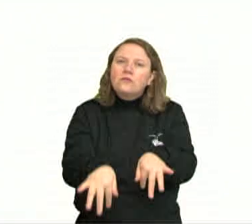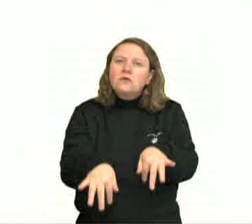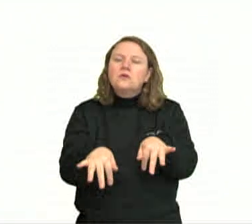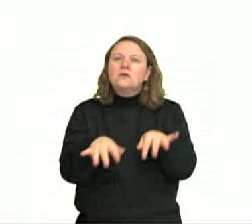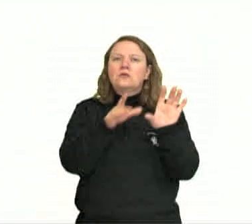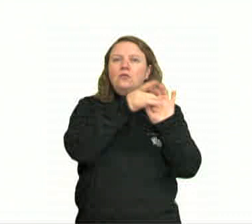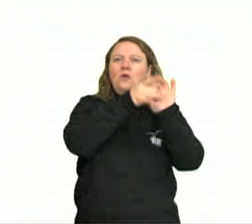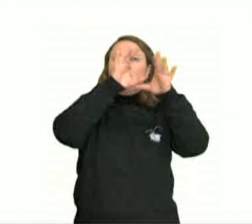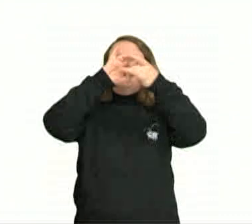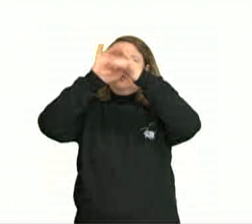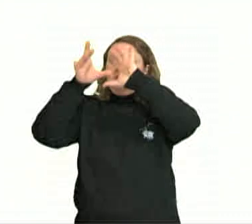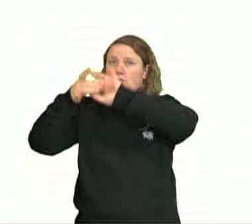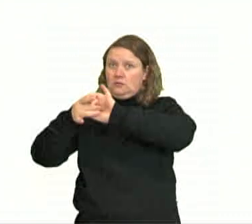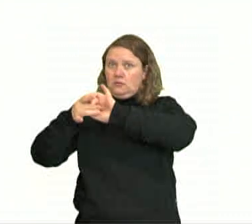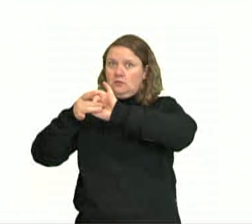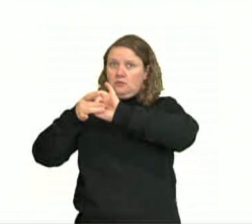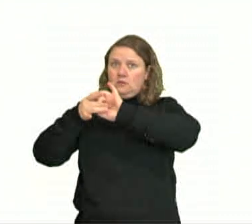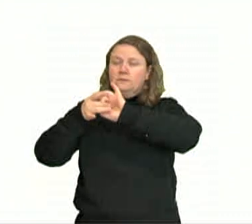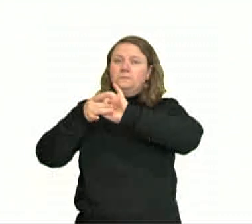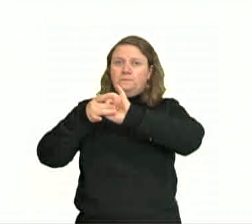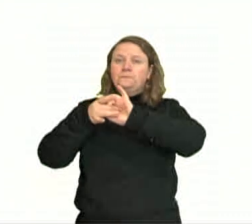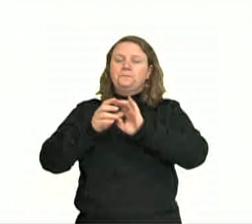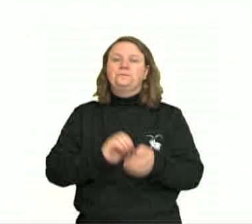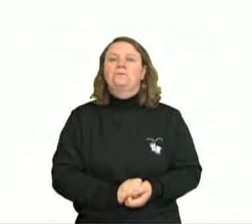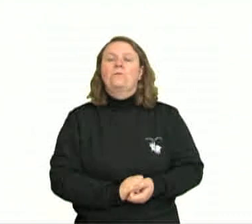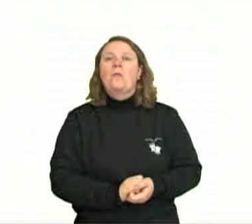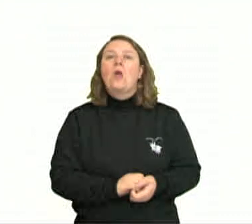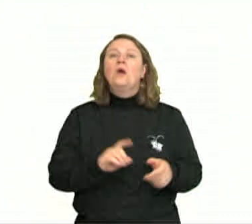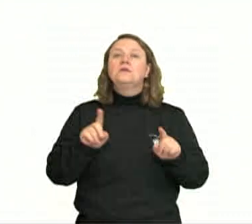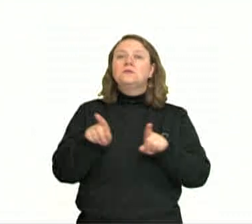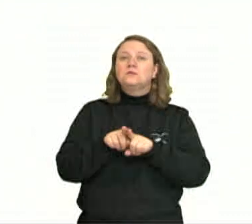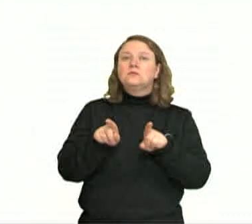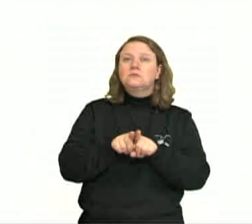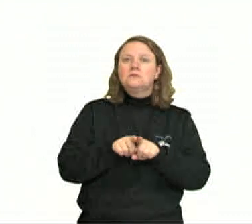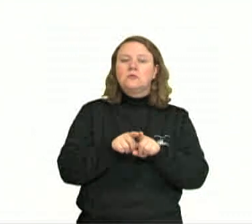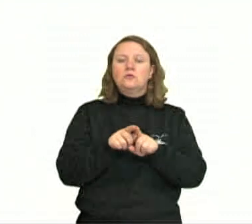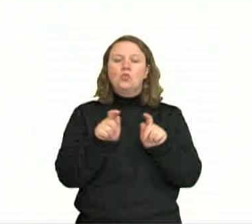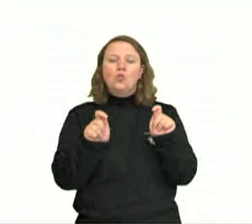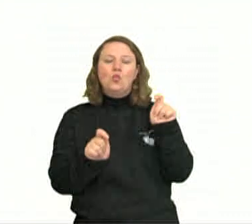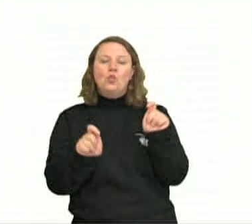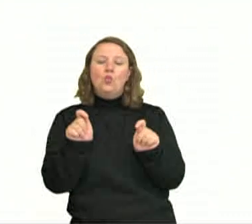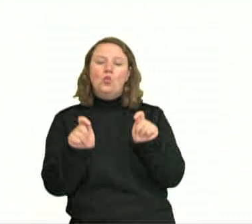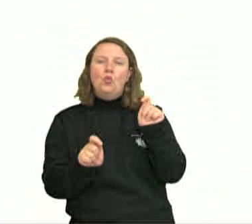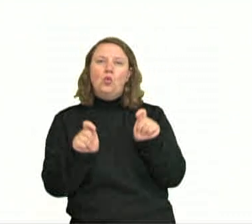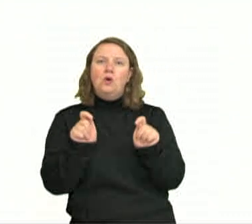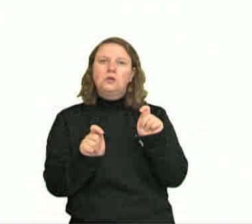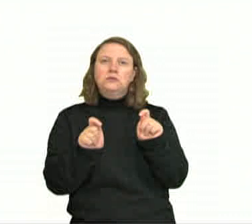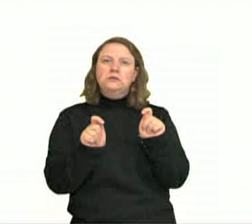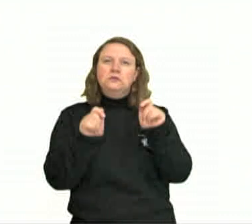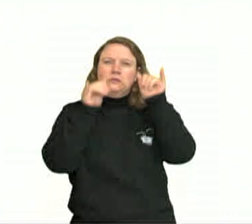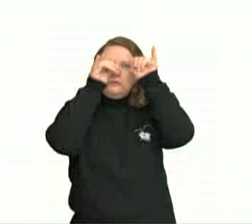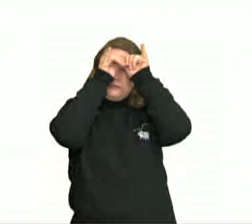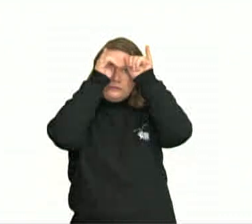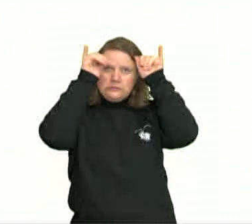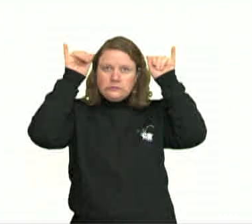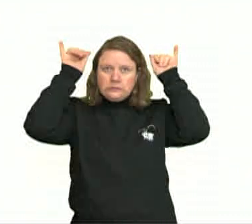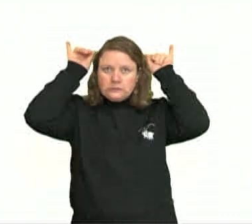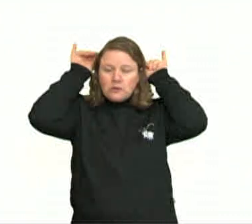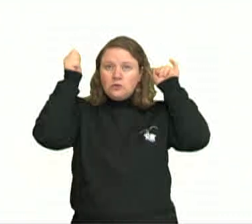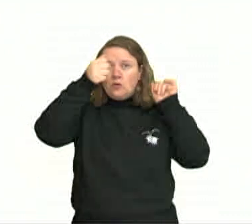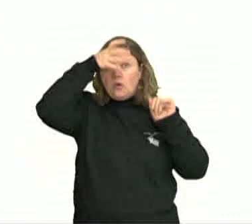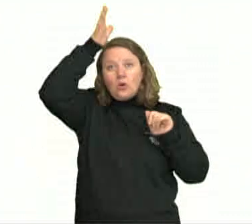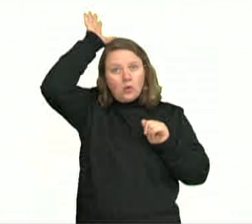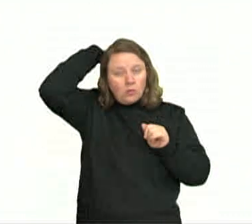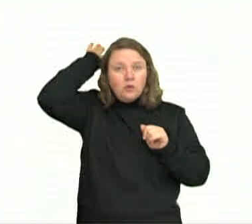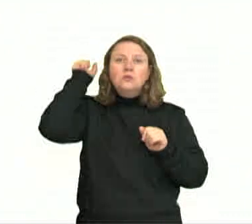destes Jogos lá na Antiguidade. Com o domínio do Império Romano sobre os gregos e posteriormente o fim